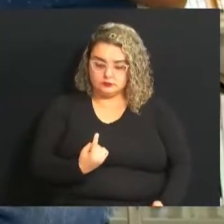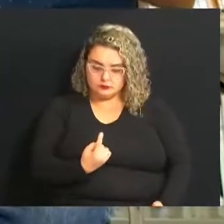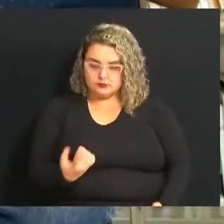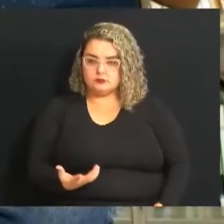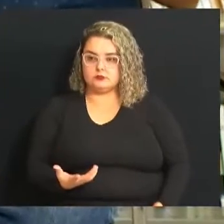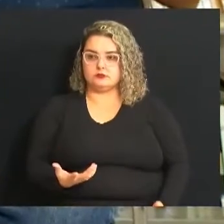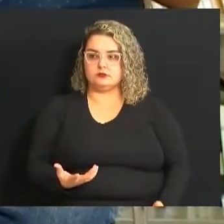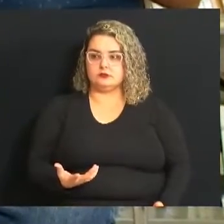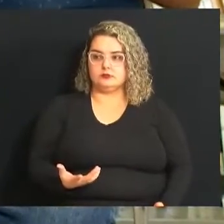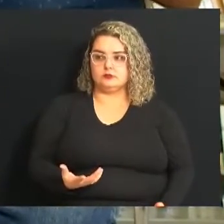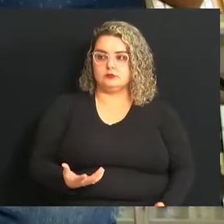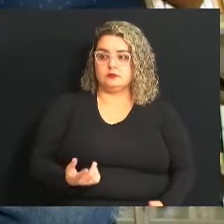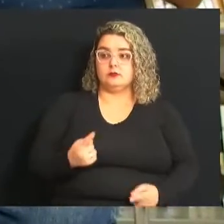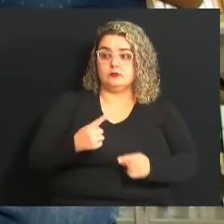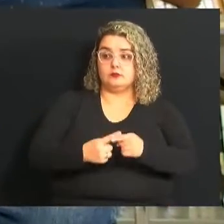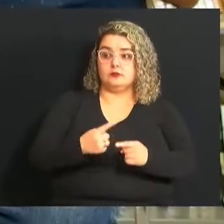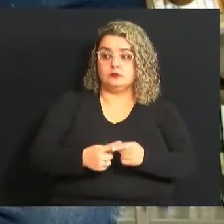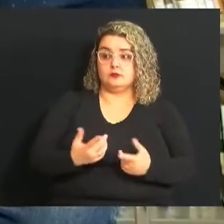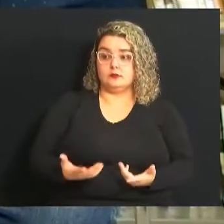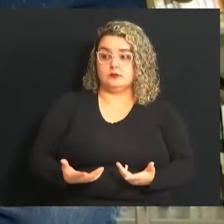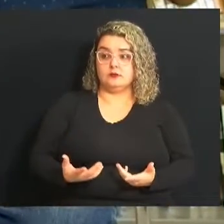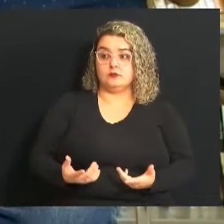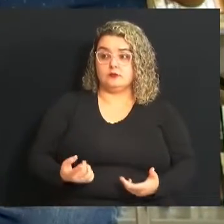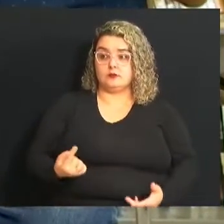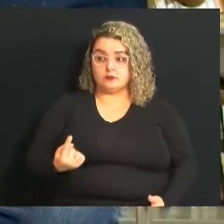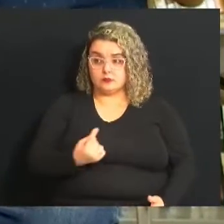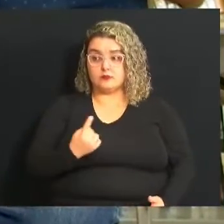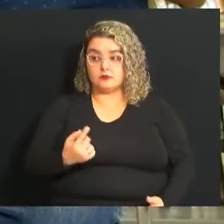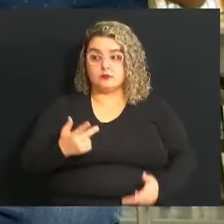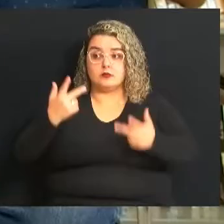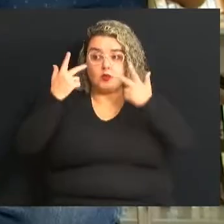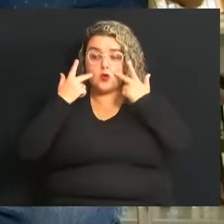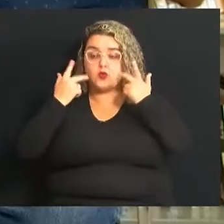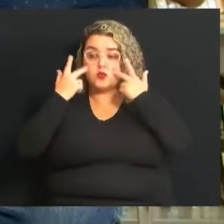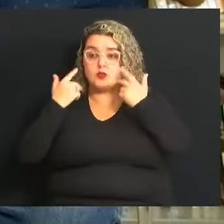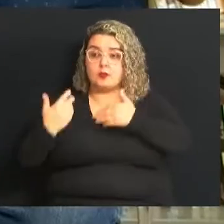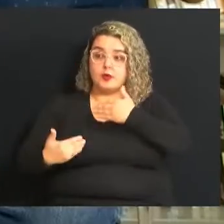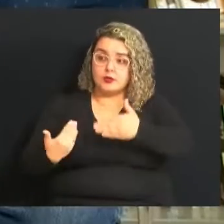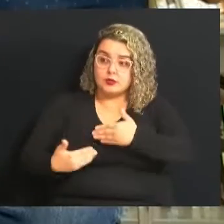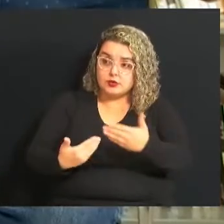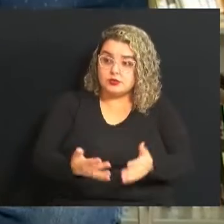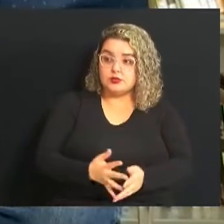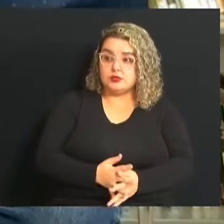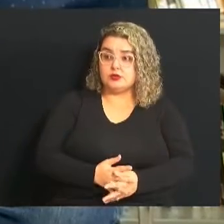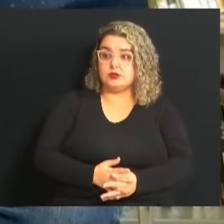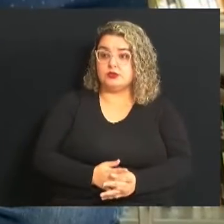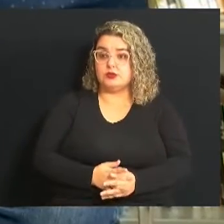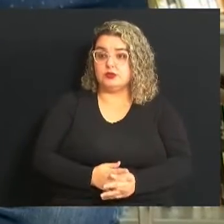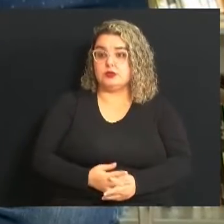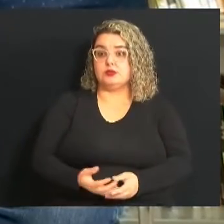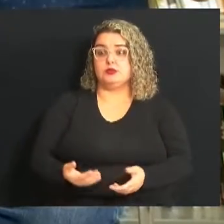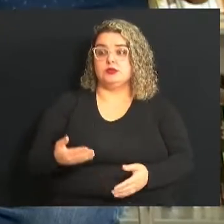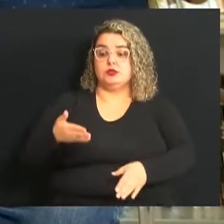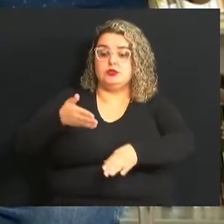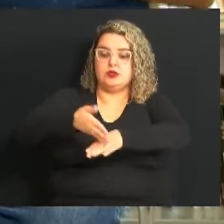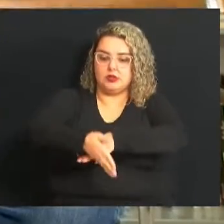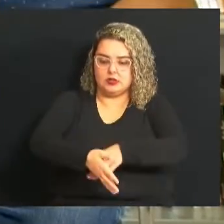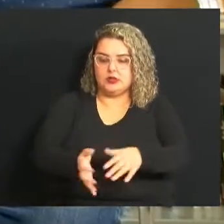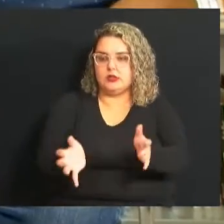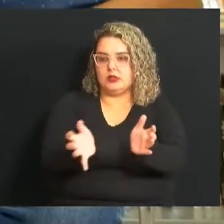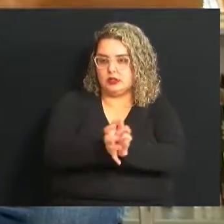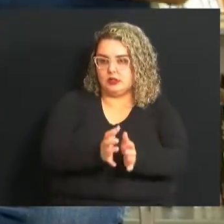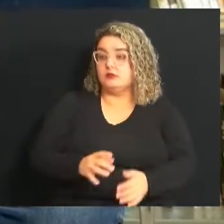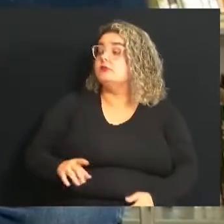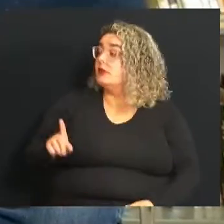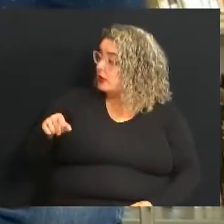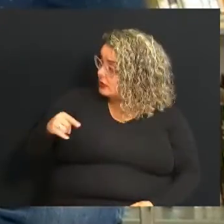solitária, porque a solidão, inclusive, faz parte desse processo de se integrar ao grupo, né? Interessante